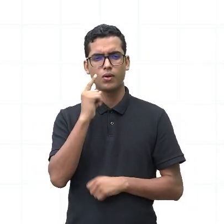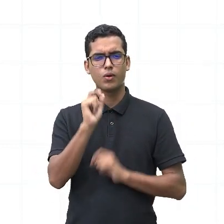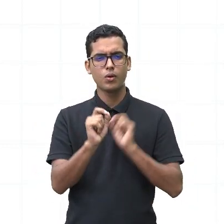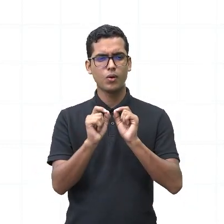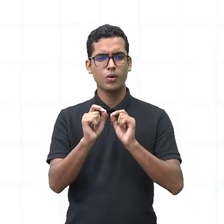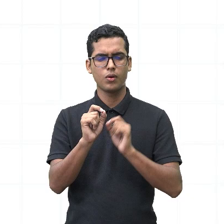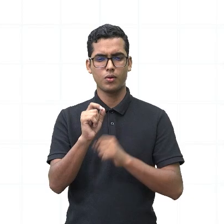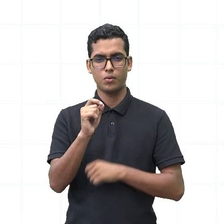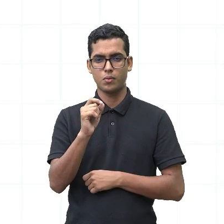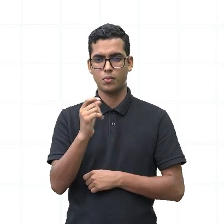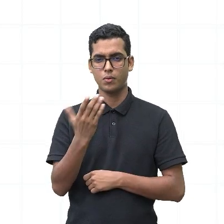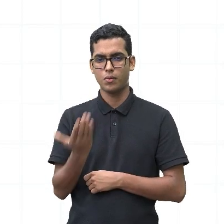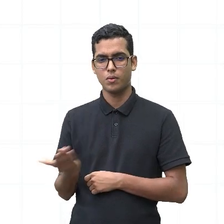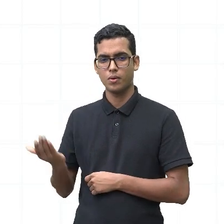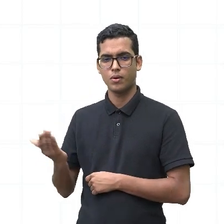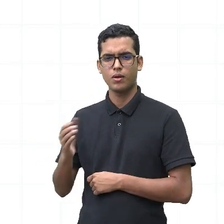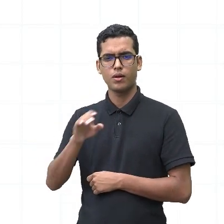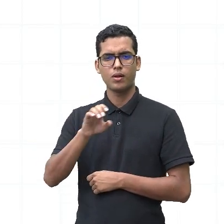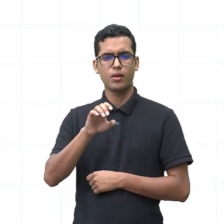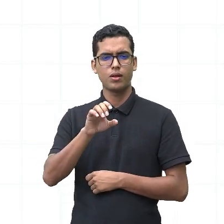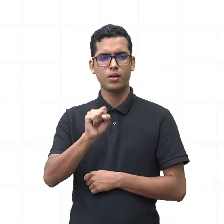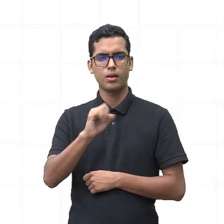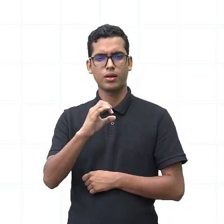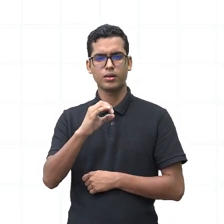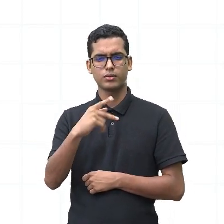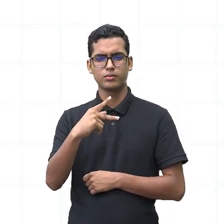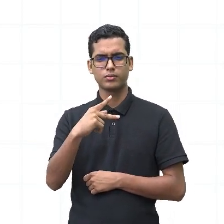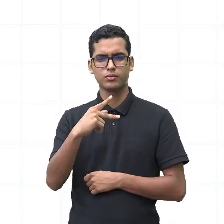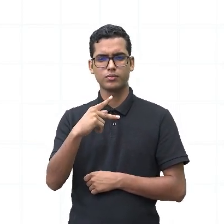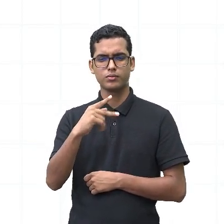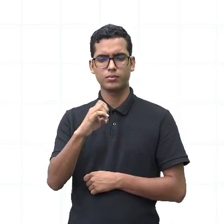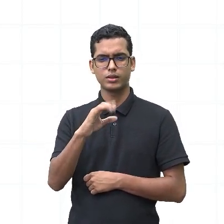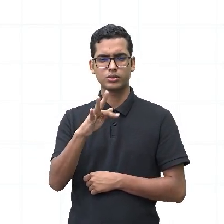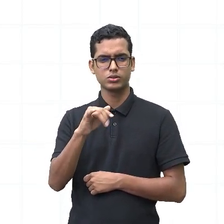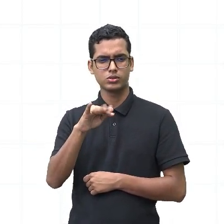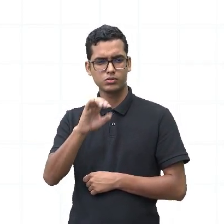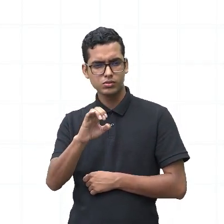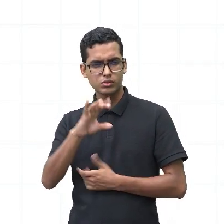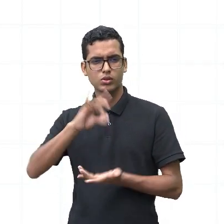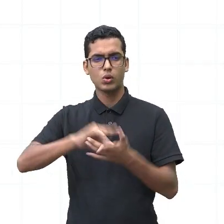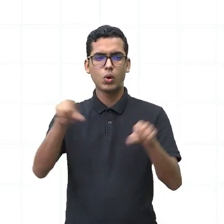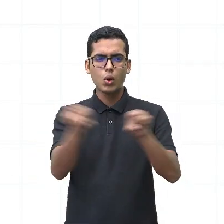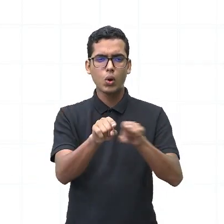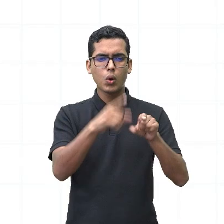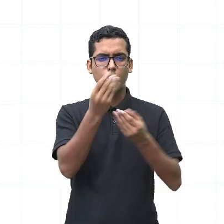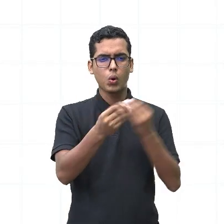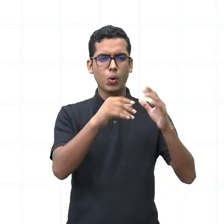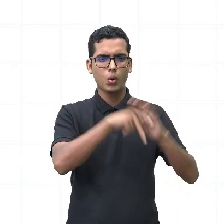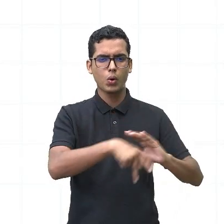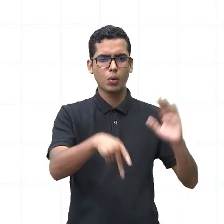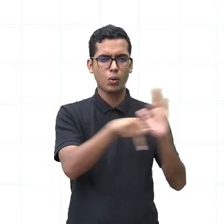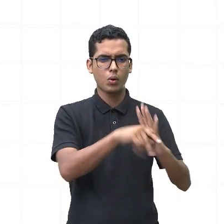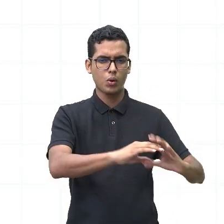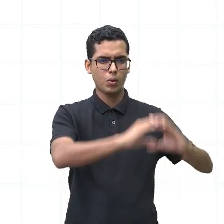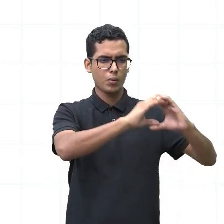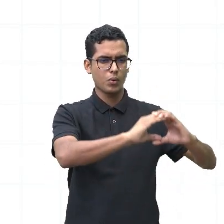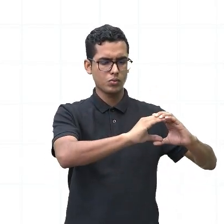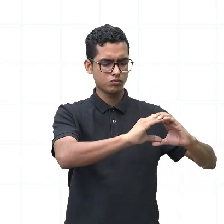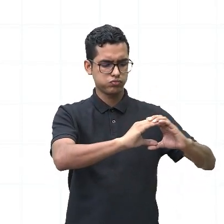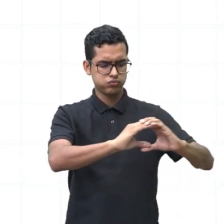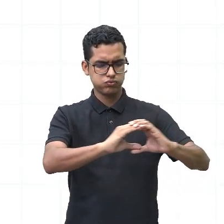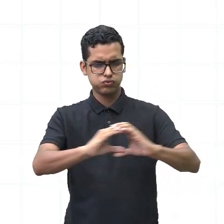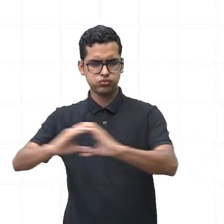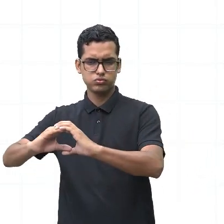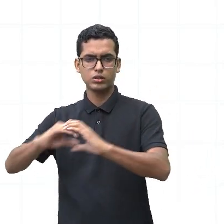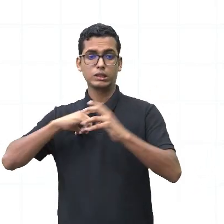das pedras muito pesadas e grandes, saírem do local sem nenhuma explicação, tem essa explicação agora, né? Então